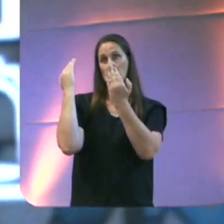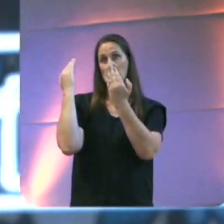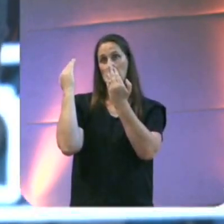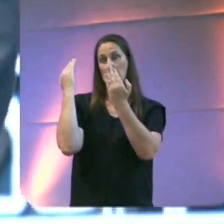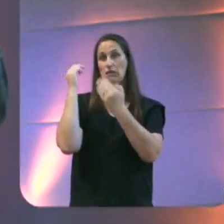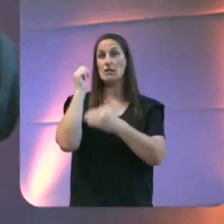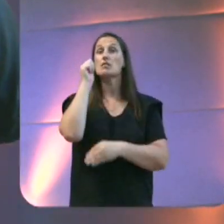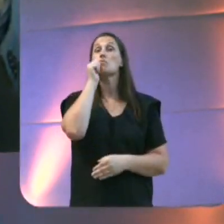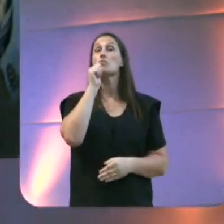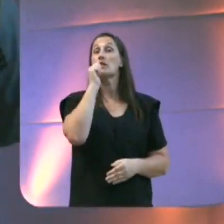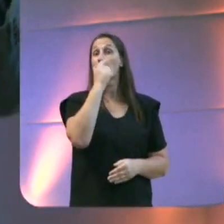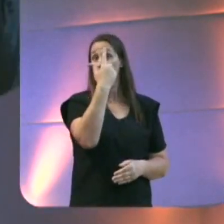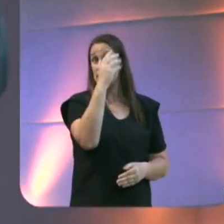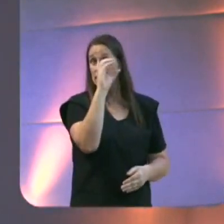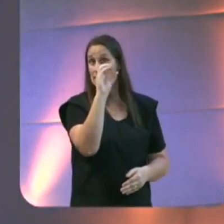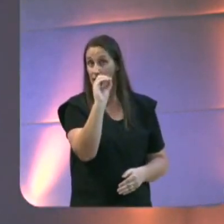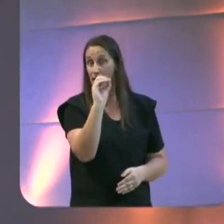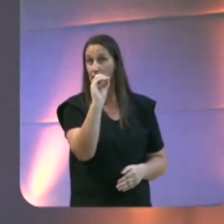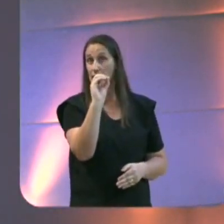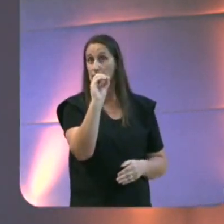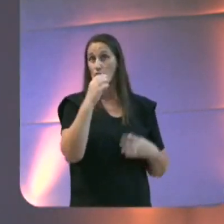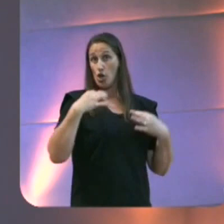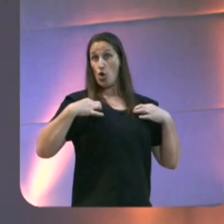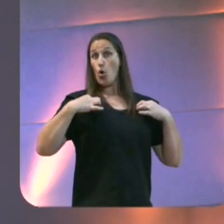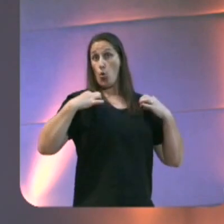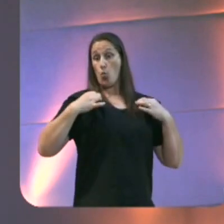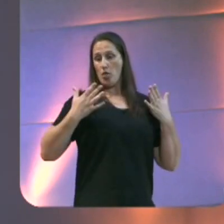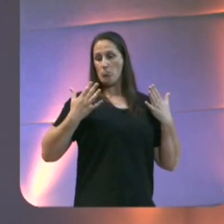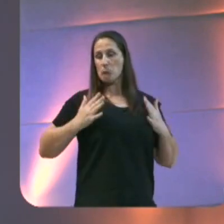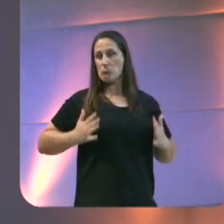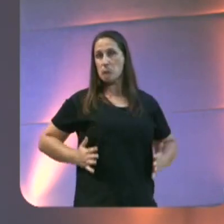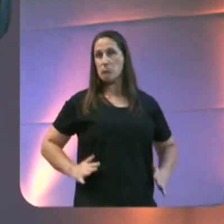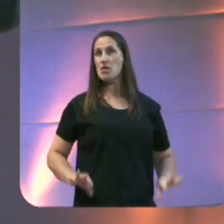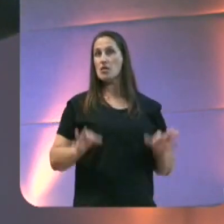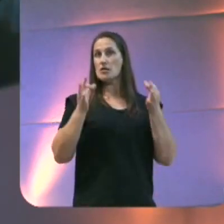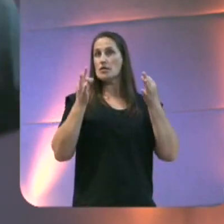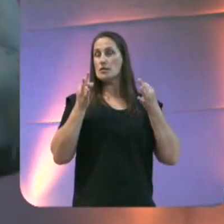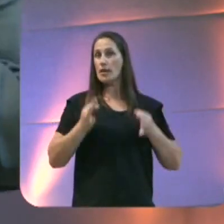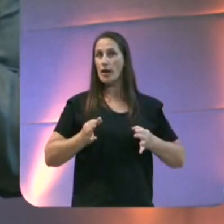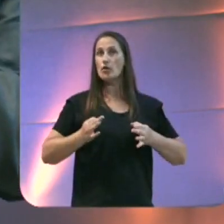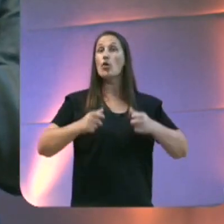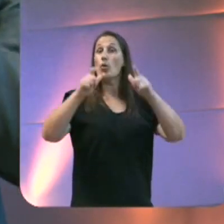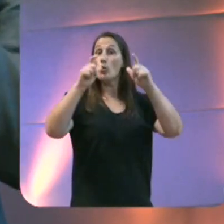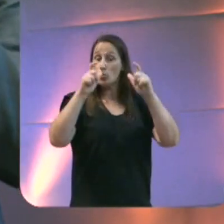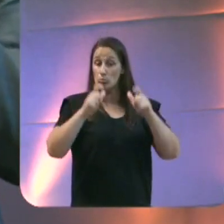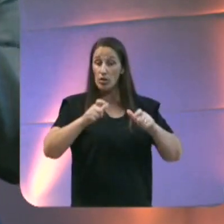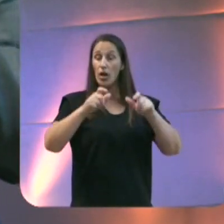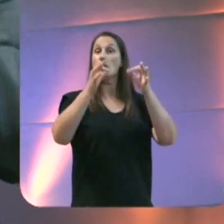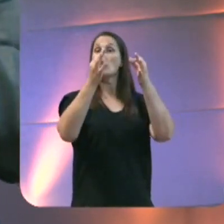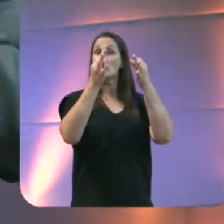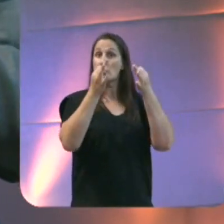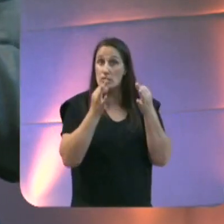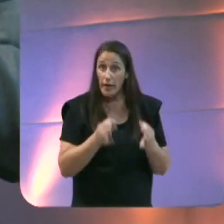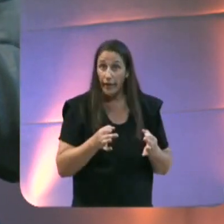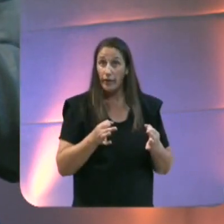aquelas damas de honra estavam com a roupa certa, no lugar certo.